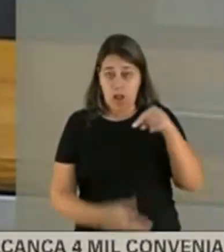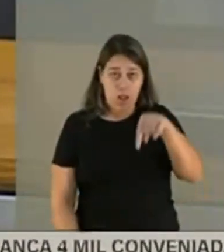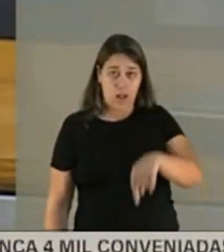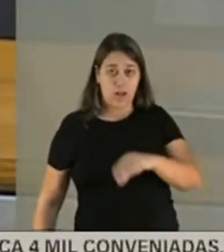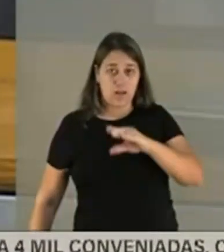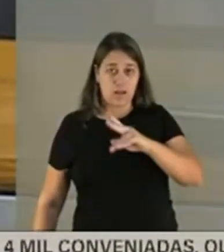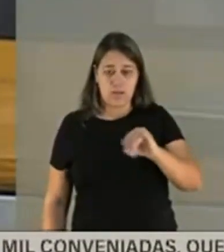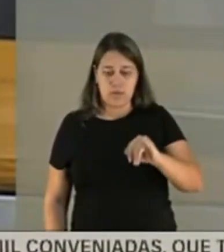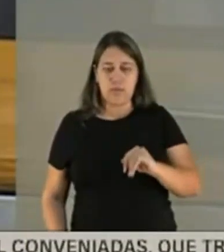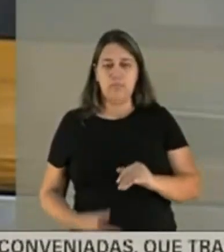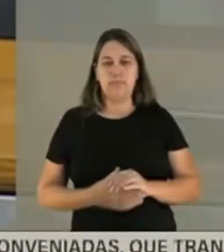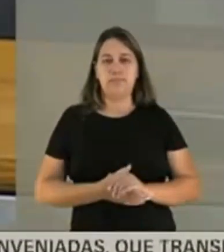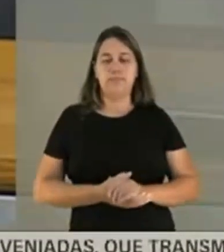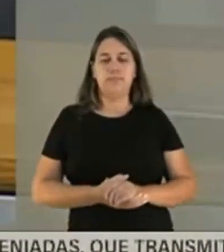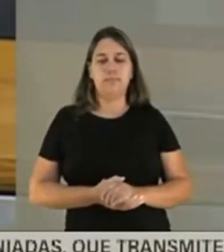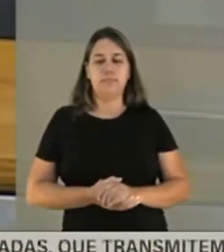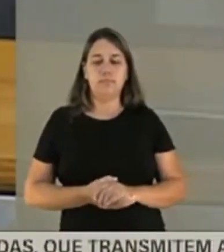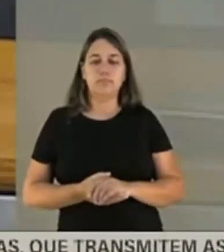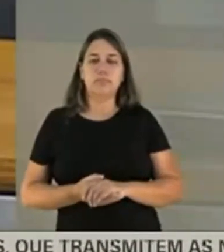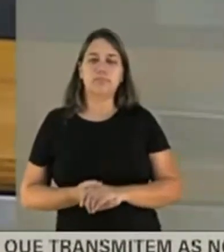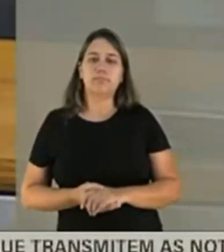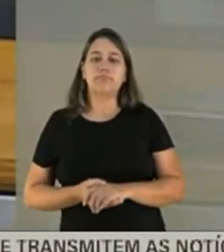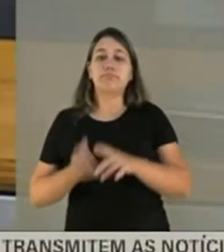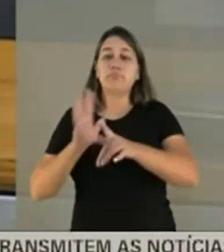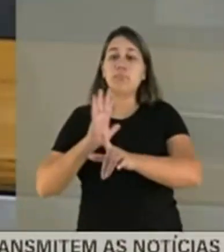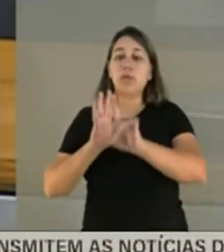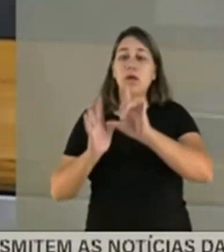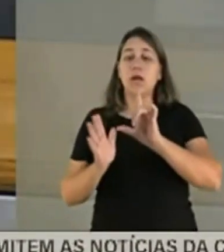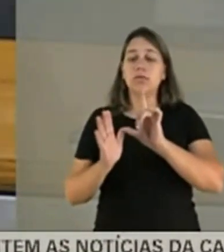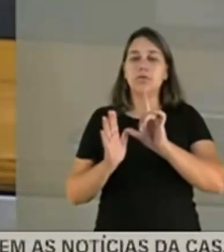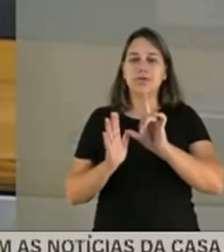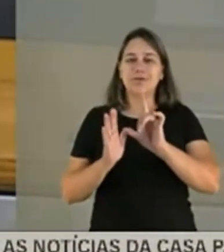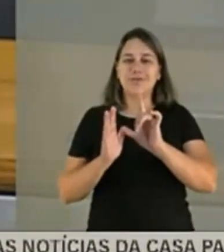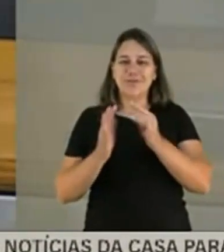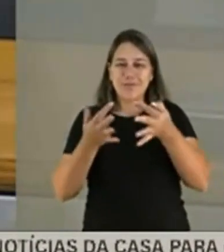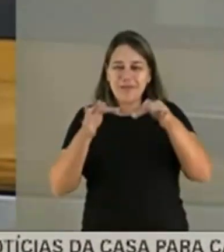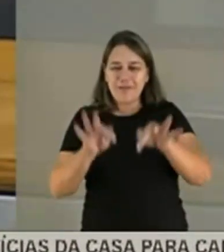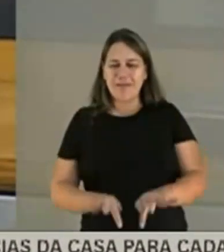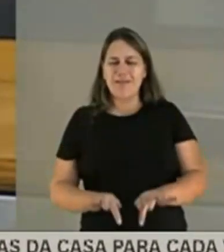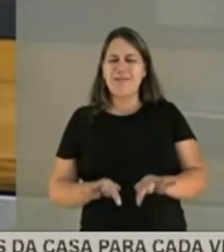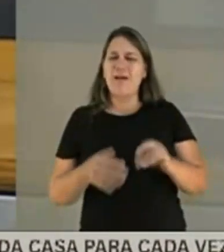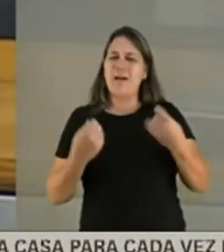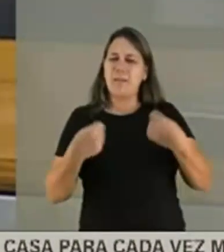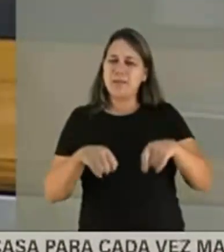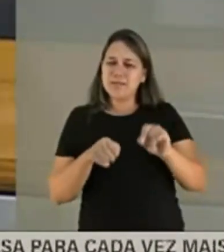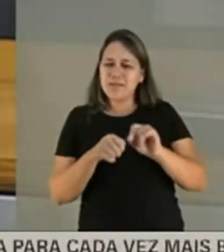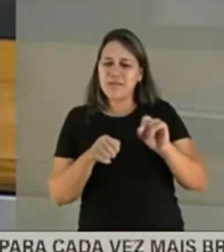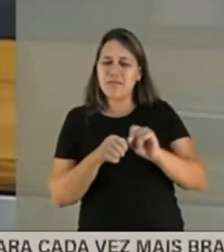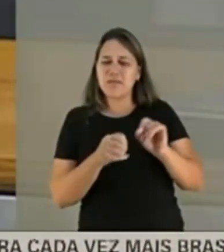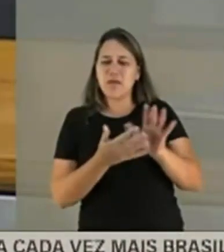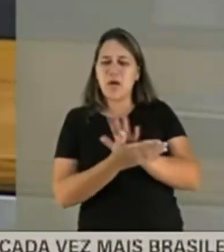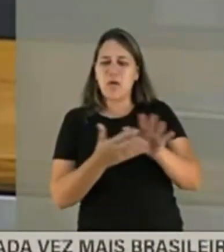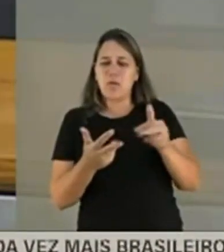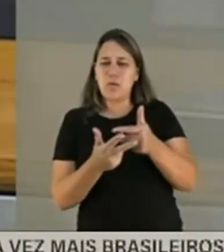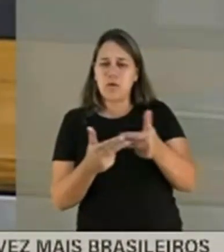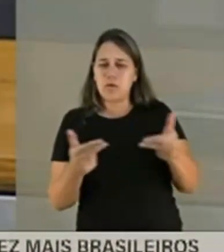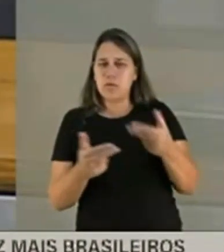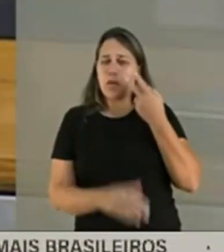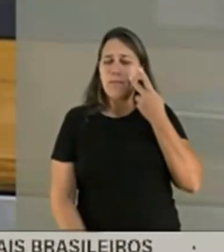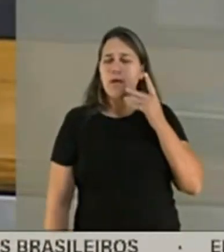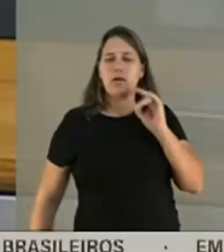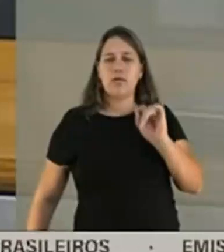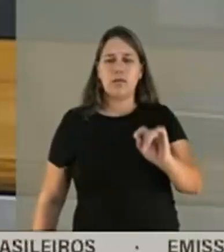CPI, antes de se fechar a luz, que faça pelo menos um gesto para